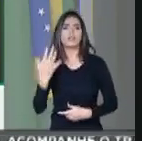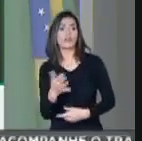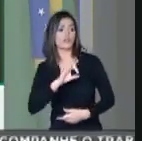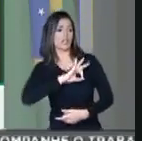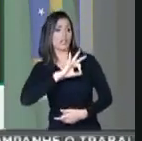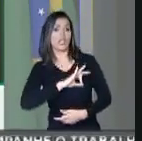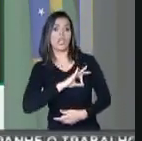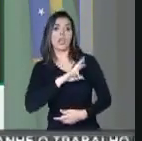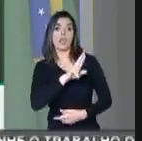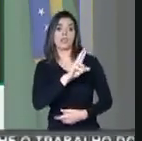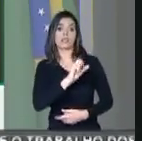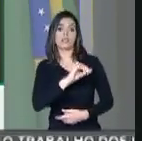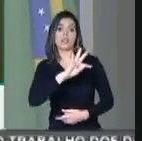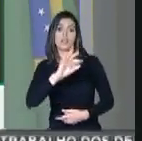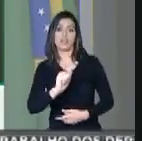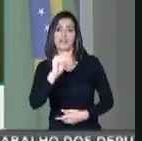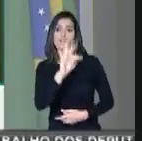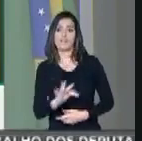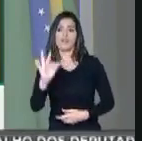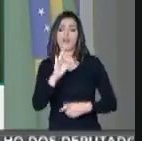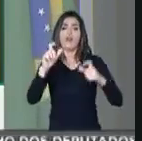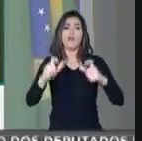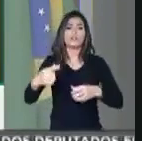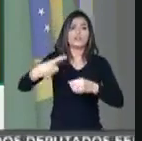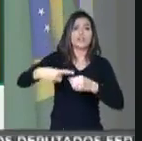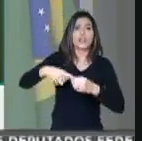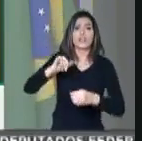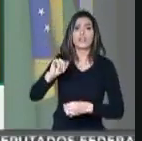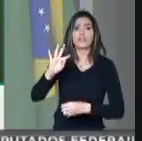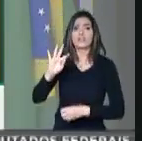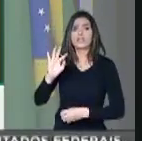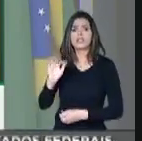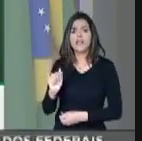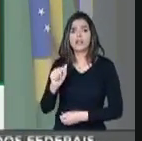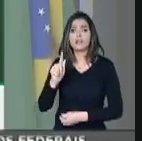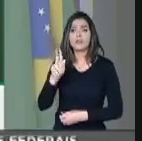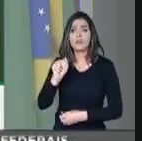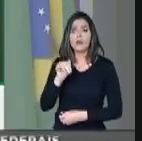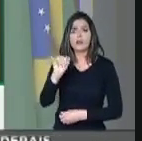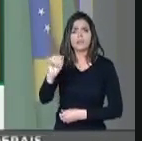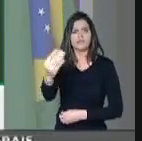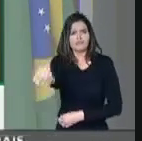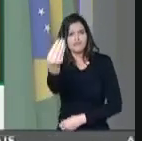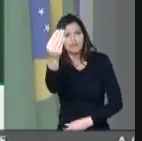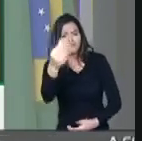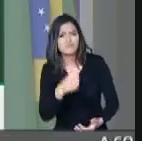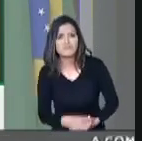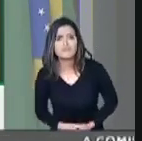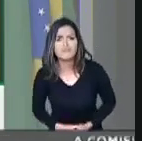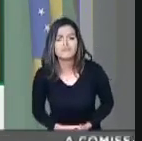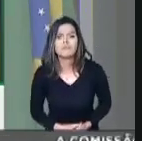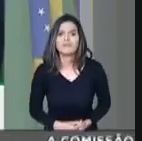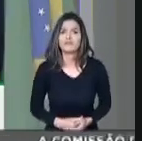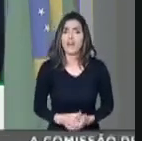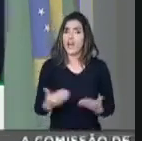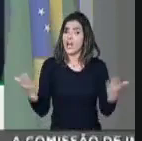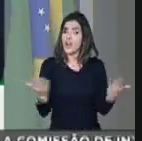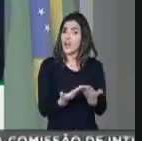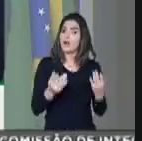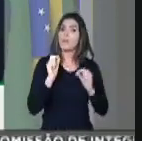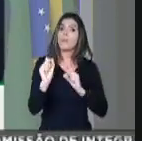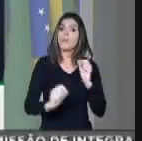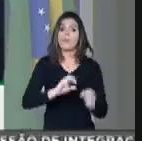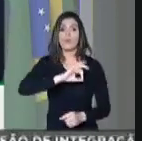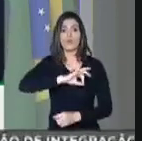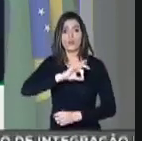da Receita Federal em Itaguaí. Qual é o propósito que tem o presidente da República se imiscuir num assunto como esse? E agora ataca também